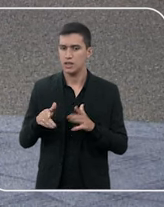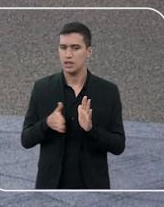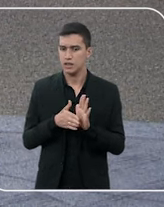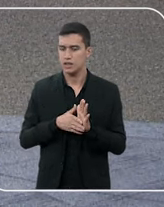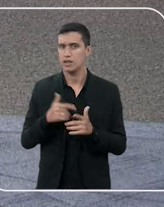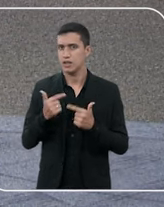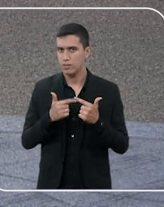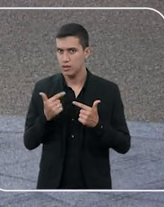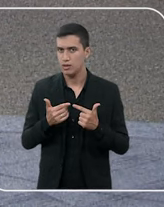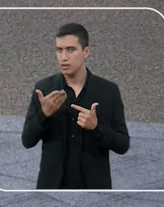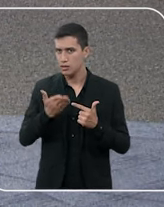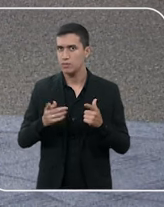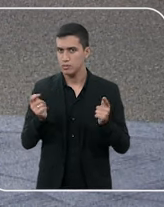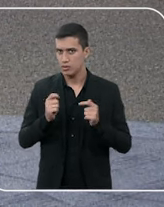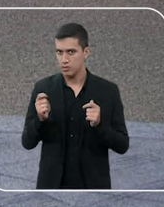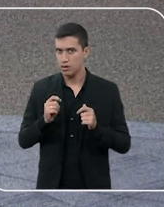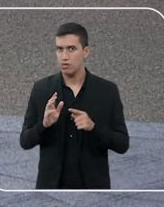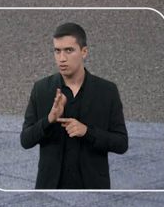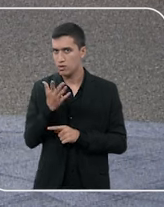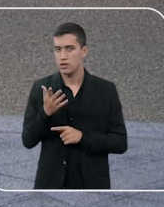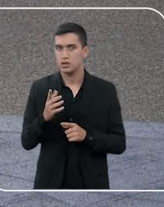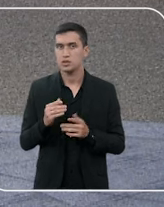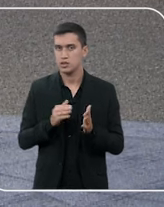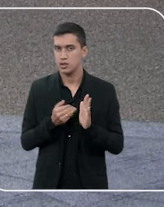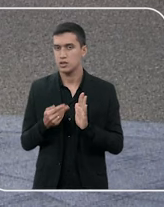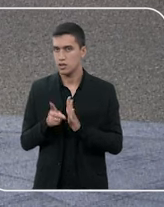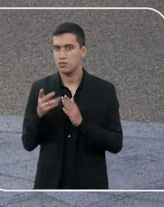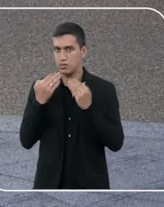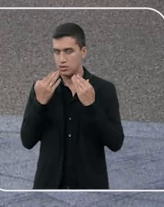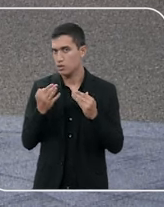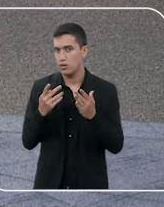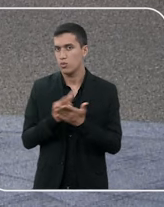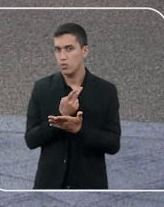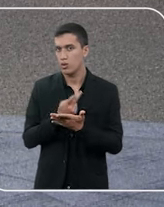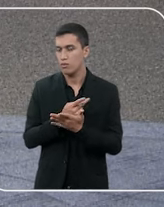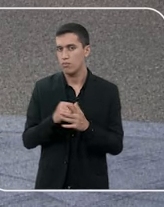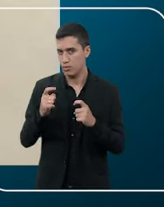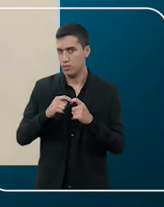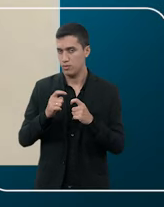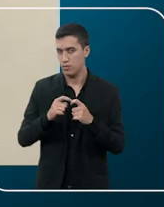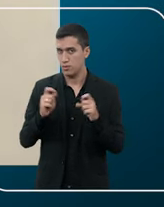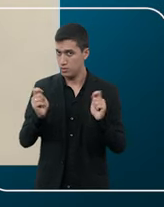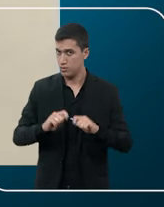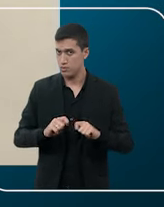e isso poderia dispensar o paciente de comprovar o erro médico?